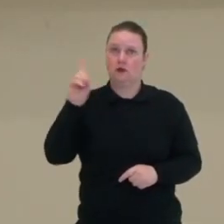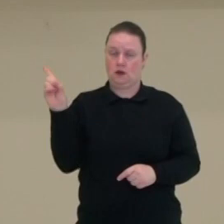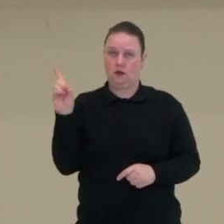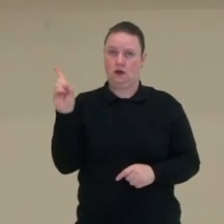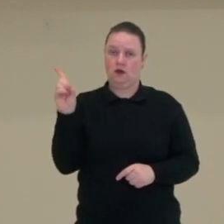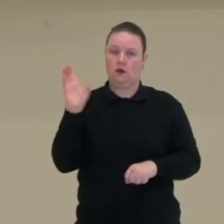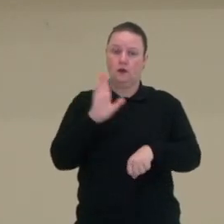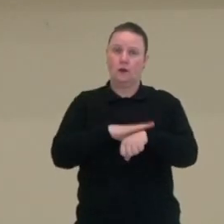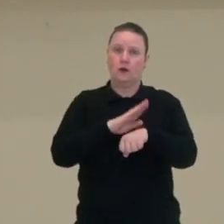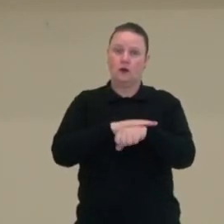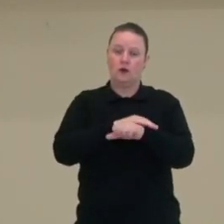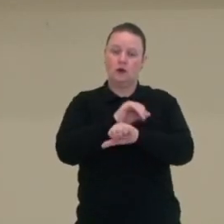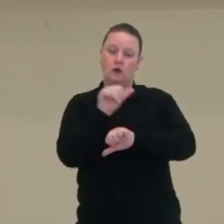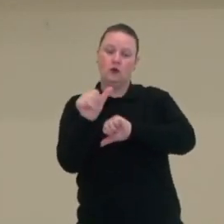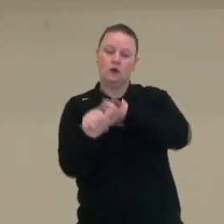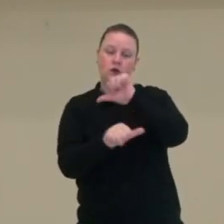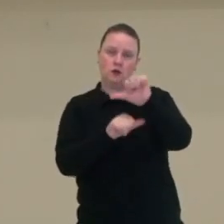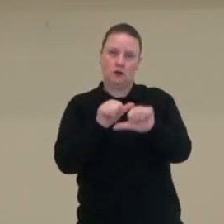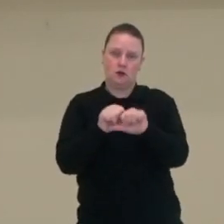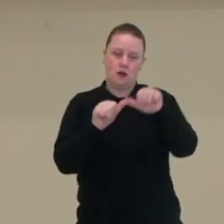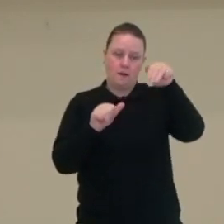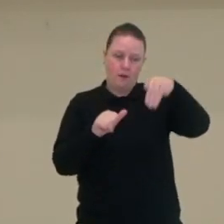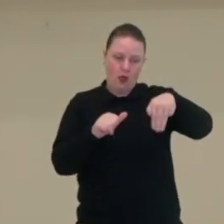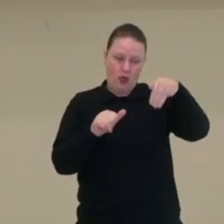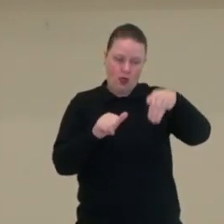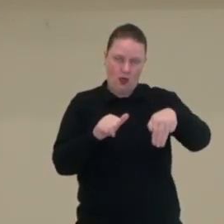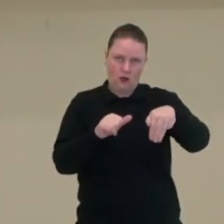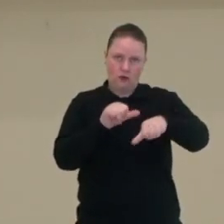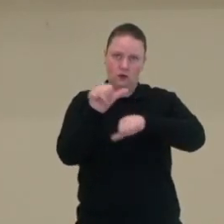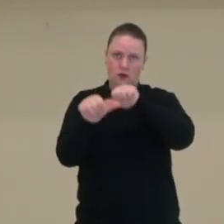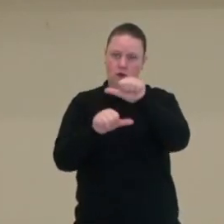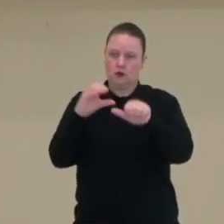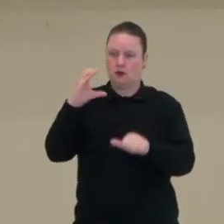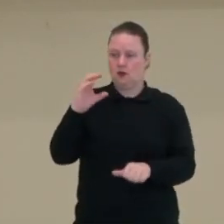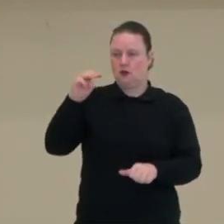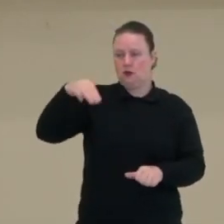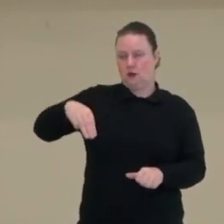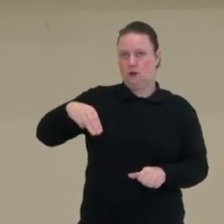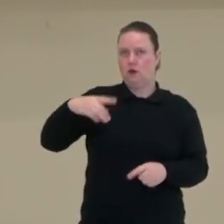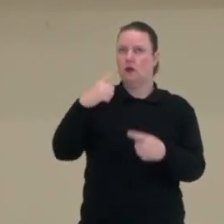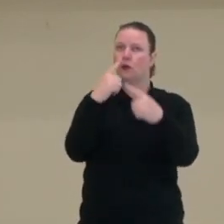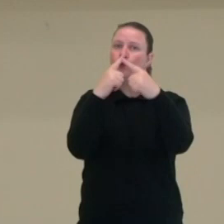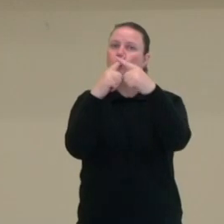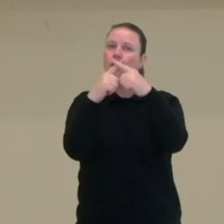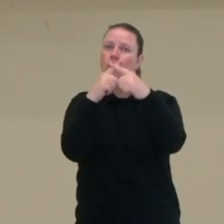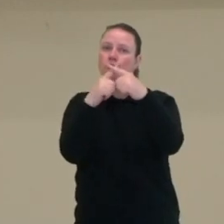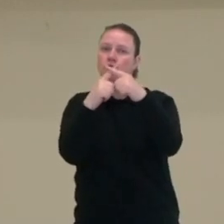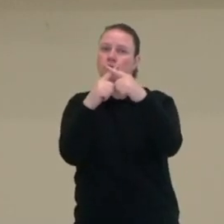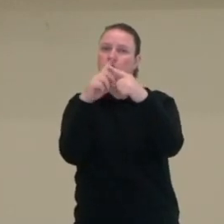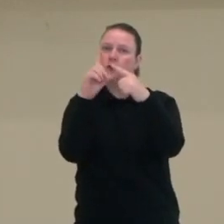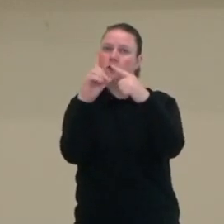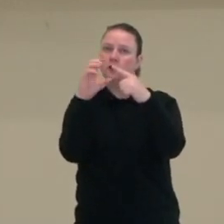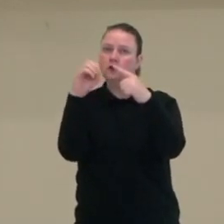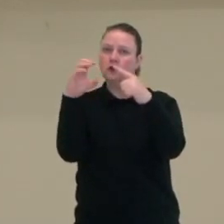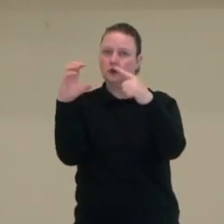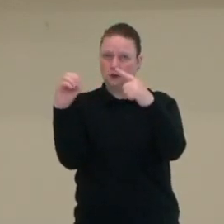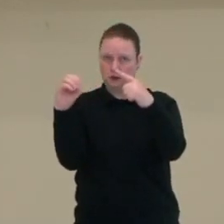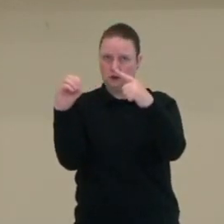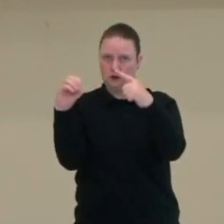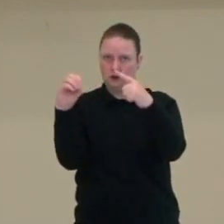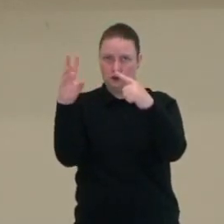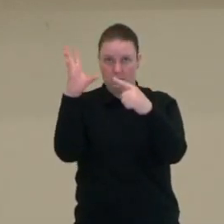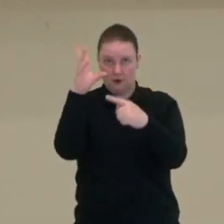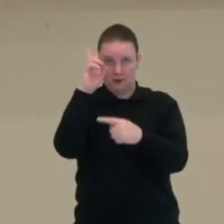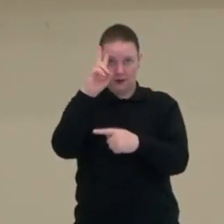transformação de metros para centímetros, nós multiplicamos por 100, hein? Anota isso